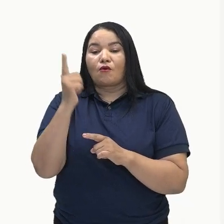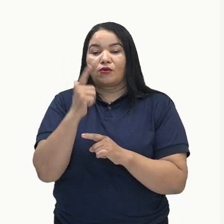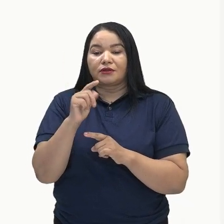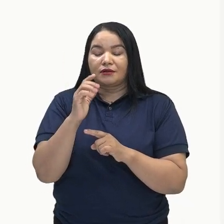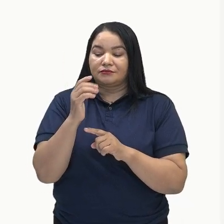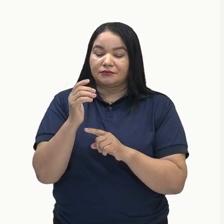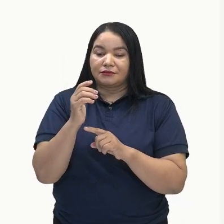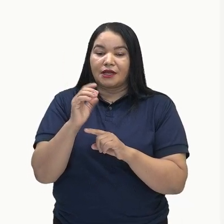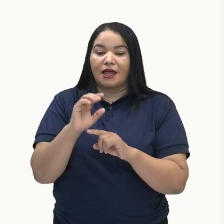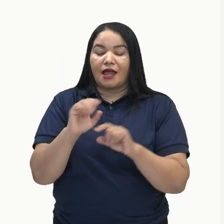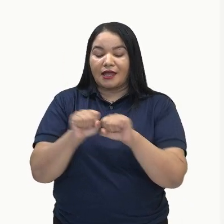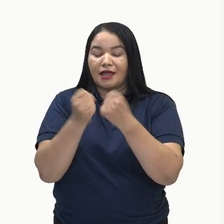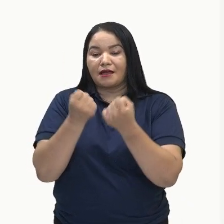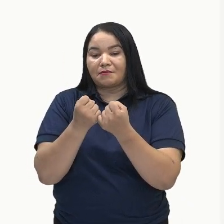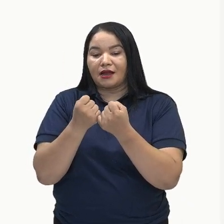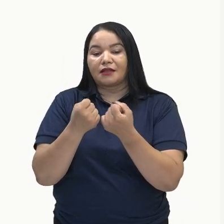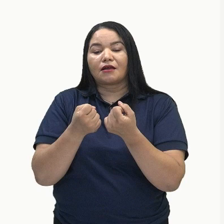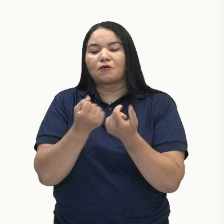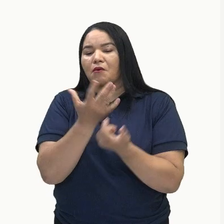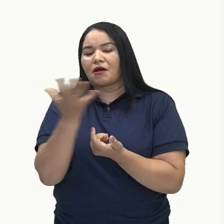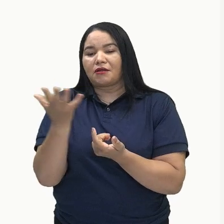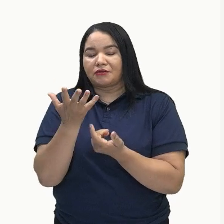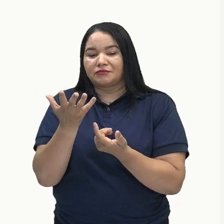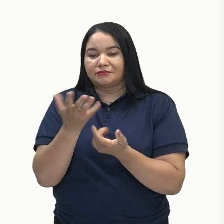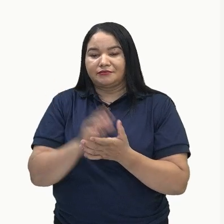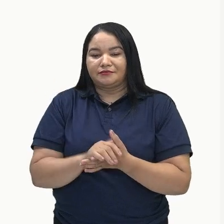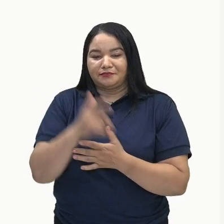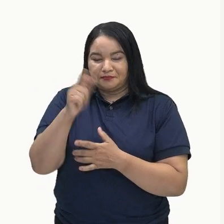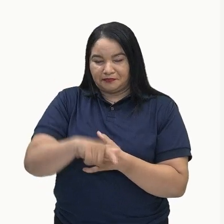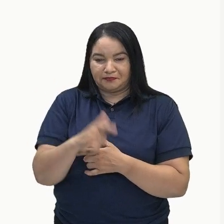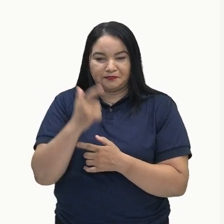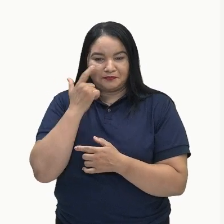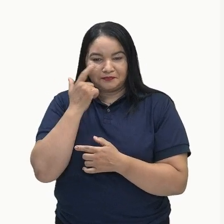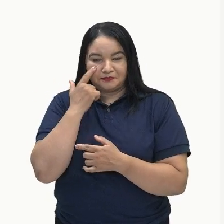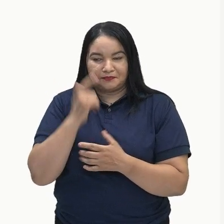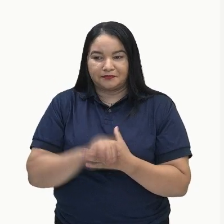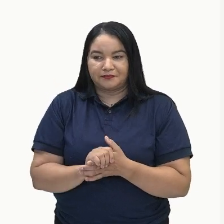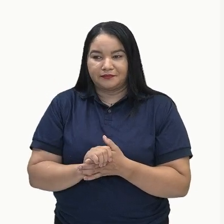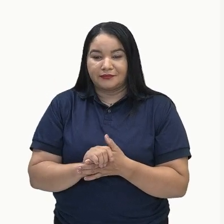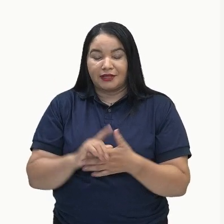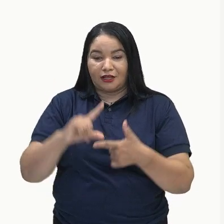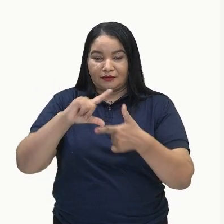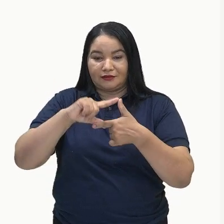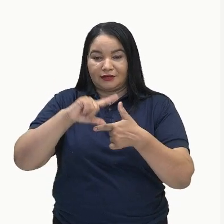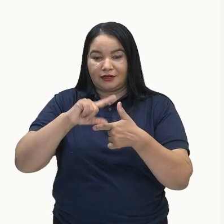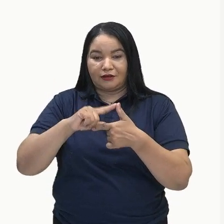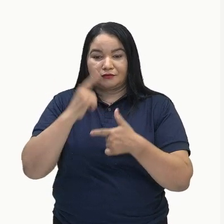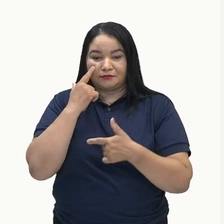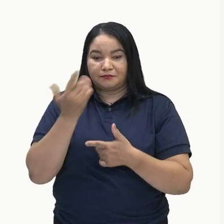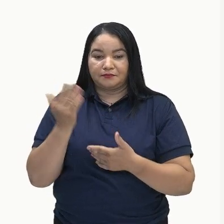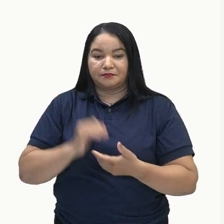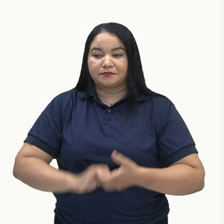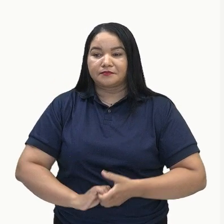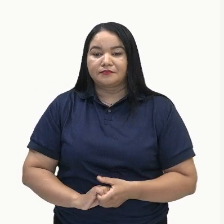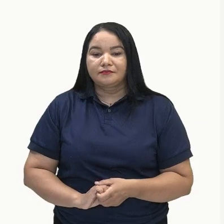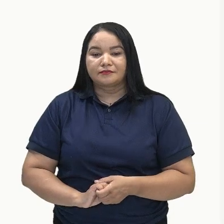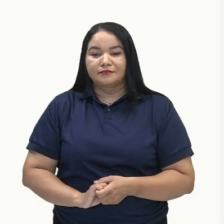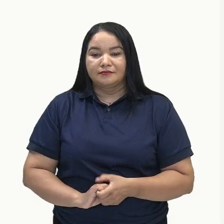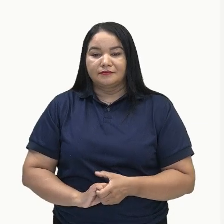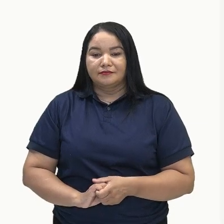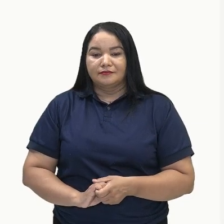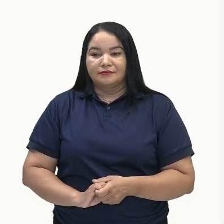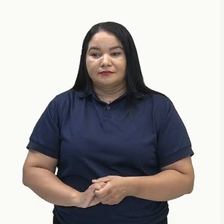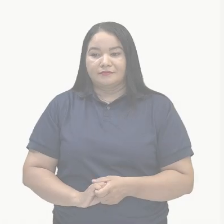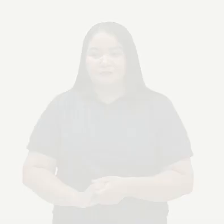quebrada. Bom, bora traduzir isso, bora riscar aqui, bora sinalizar aqui na nossa imagem as informações do texto. Ele disse para nós assim, ó,